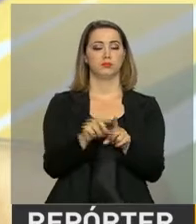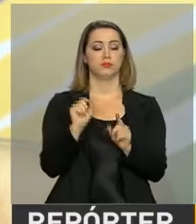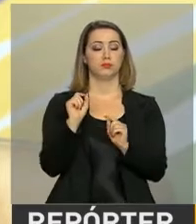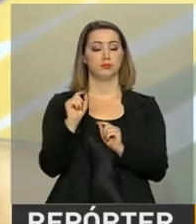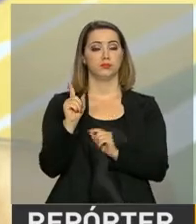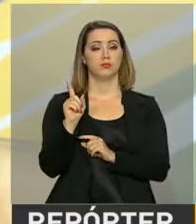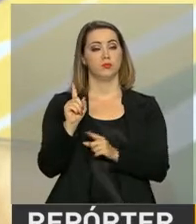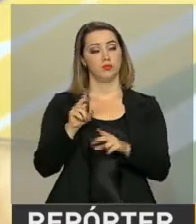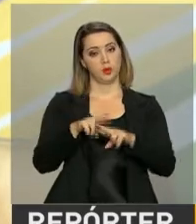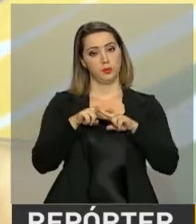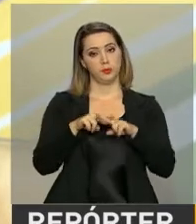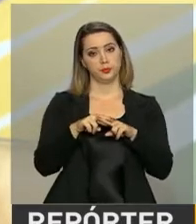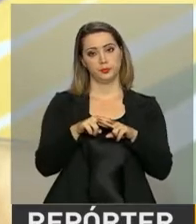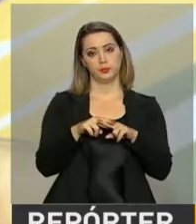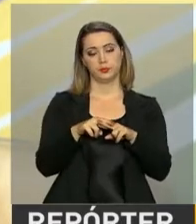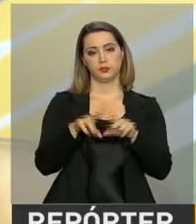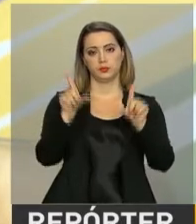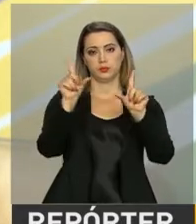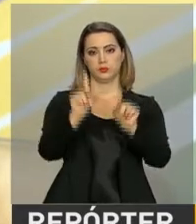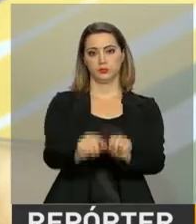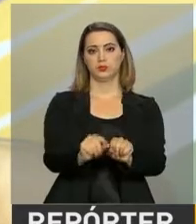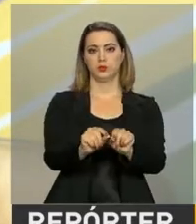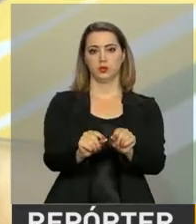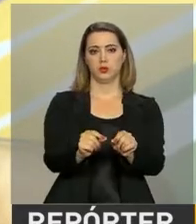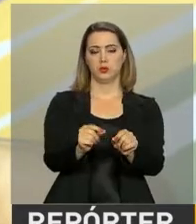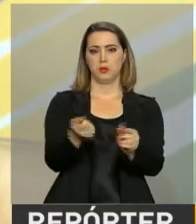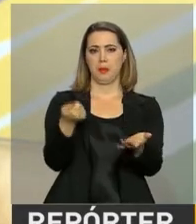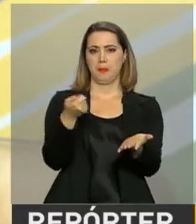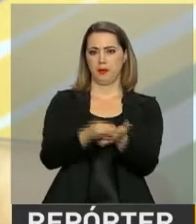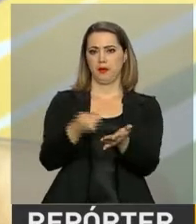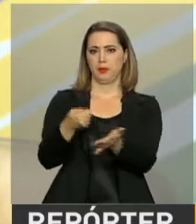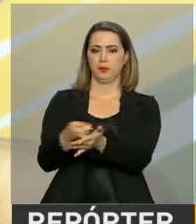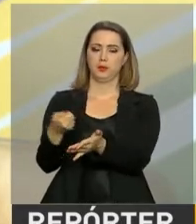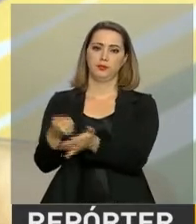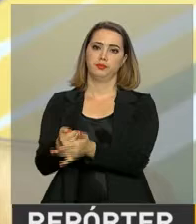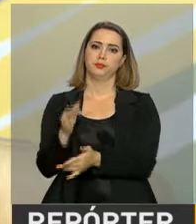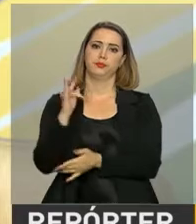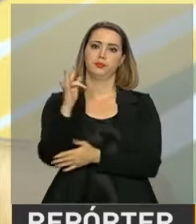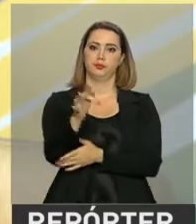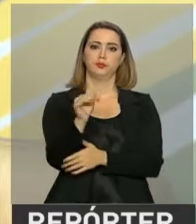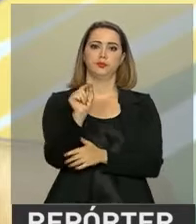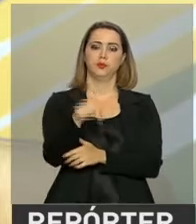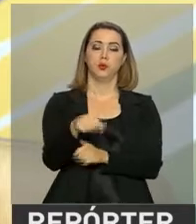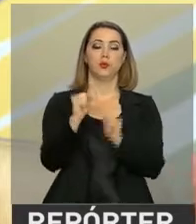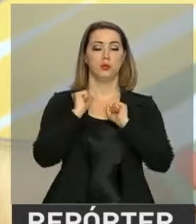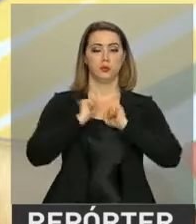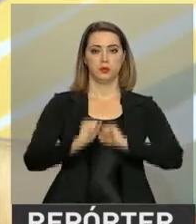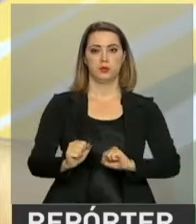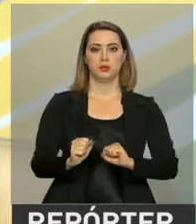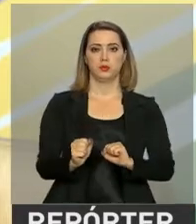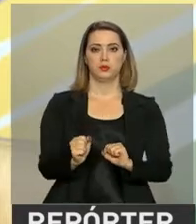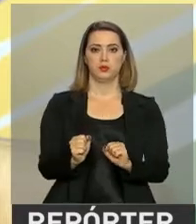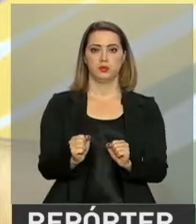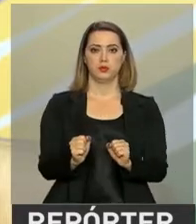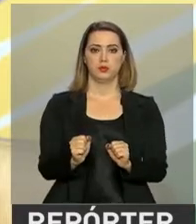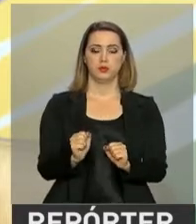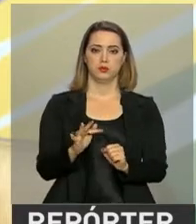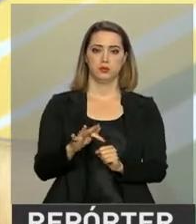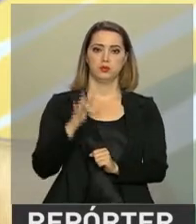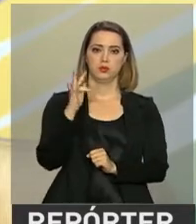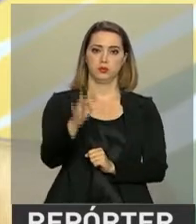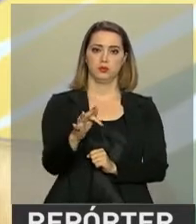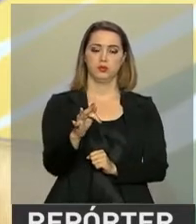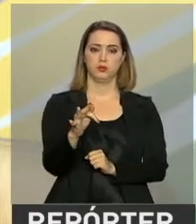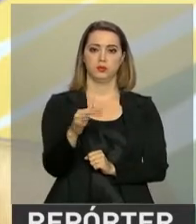e portanto, a redução dos compromissos da União para o futuro, o que abre espaço, né, nos próximos